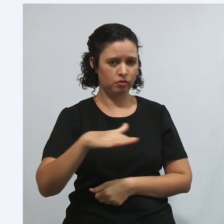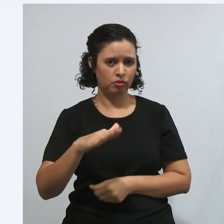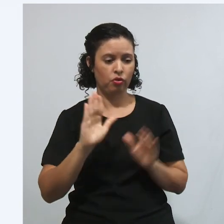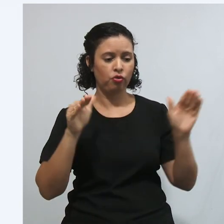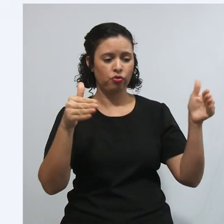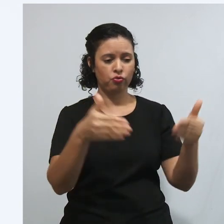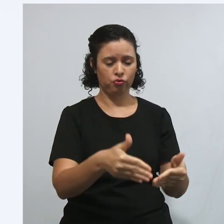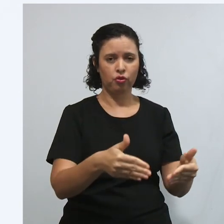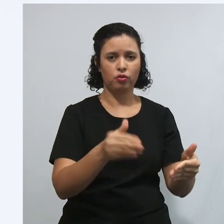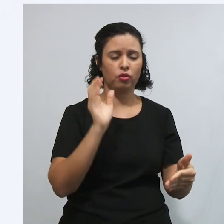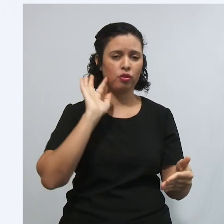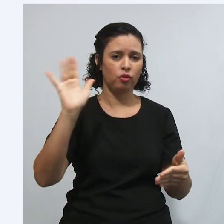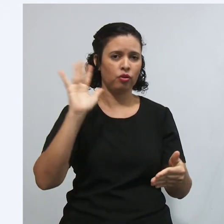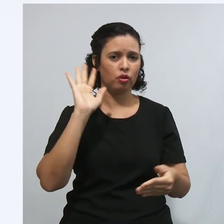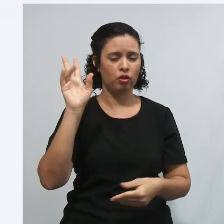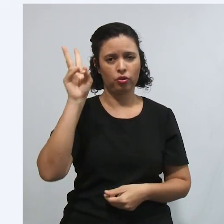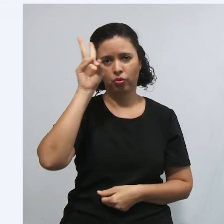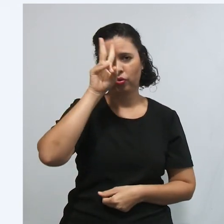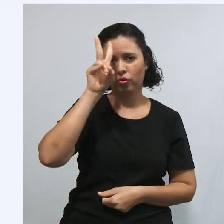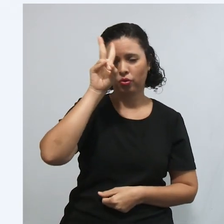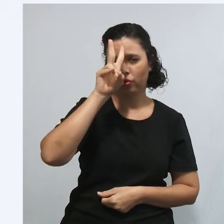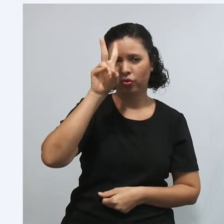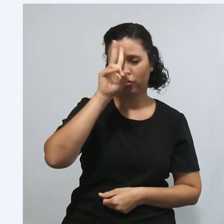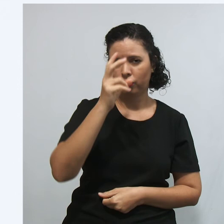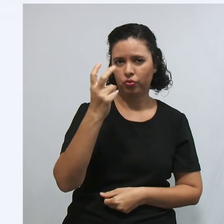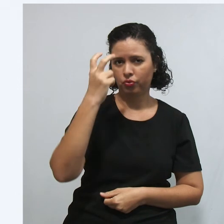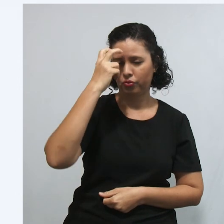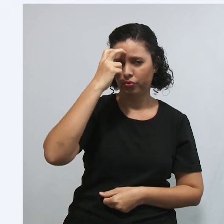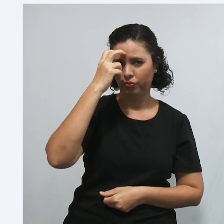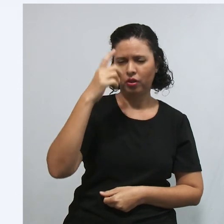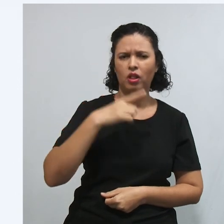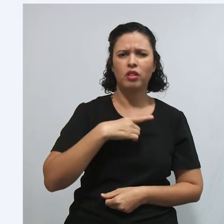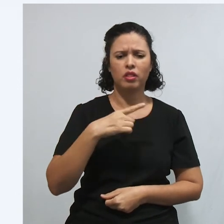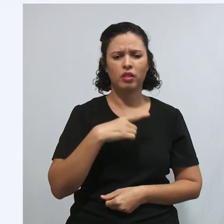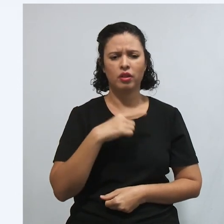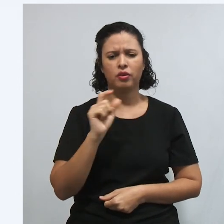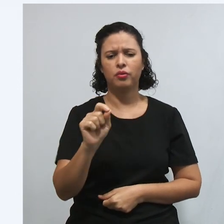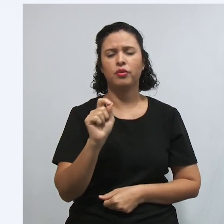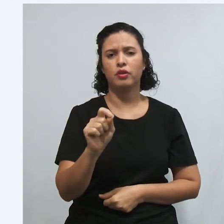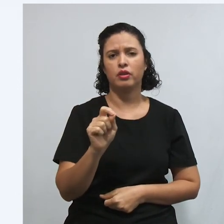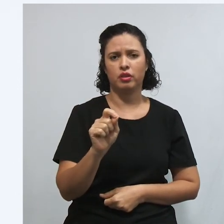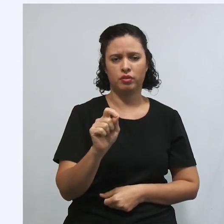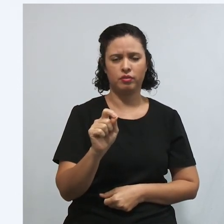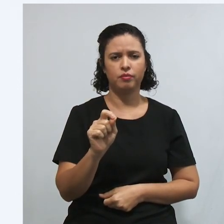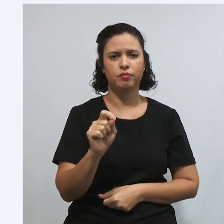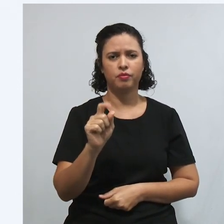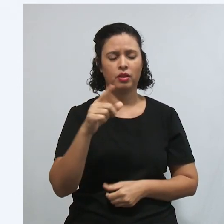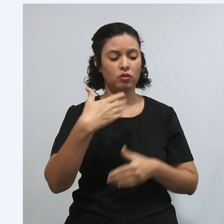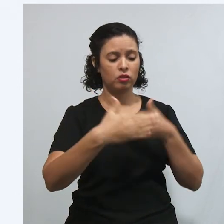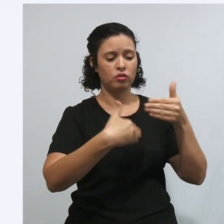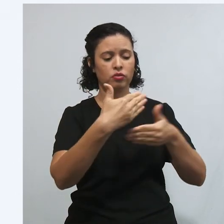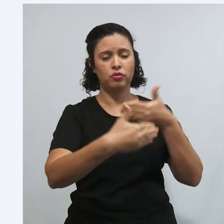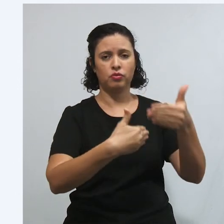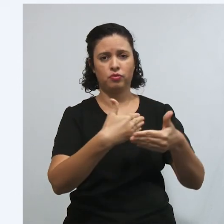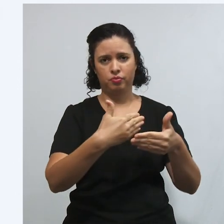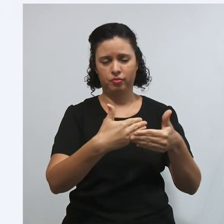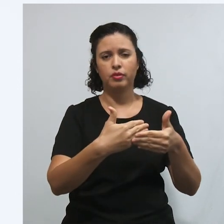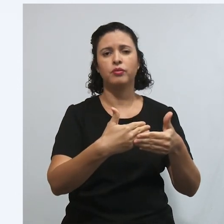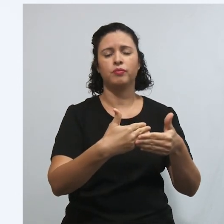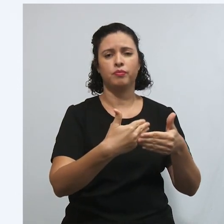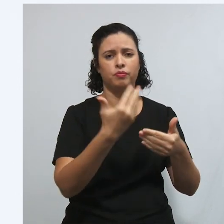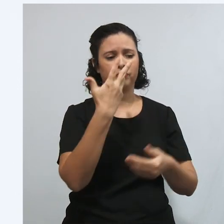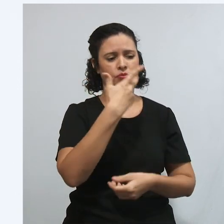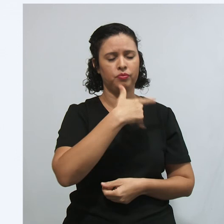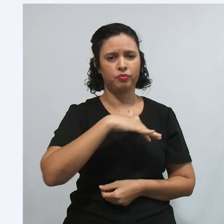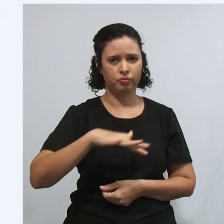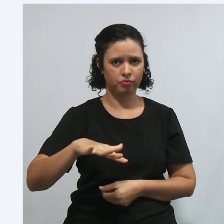teoria histórico-cultural implica assumir que existe uma linha histórico-cultural do desenvolvimento, que se diferencia de sua